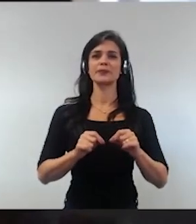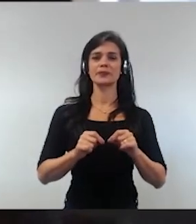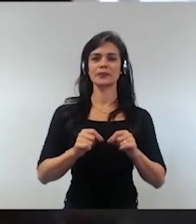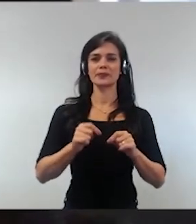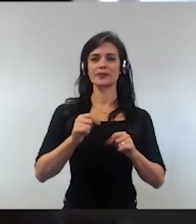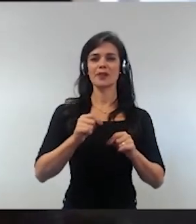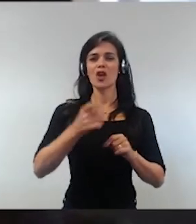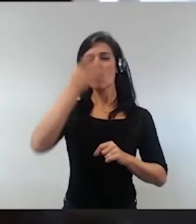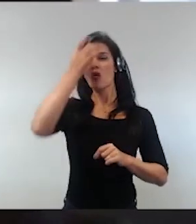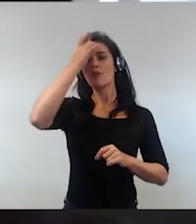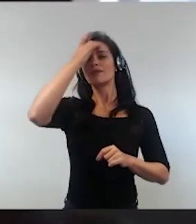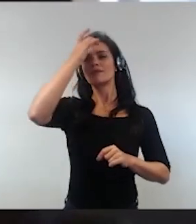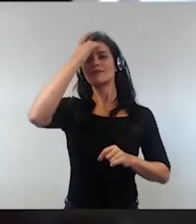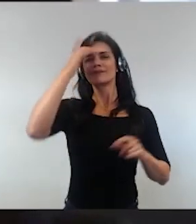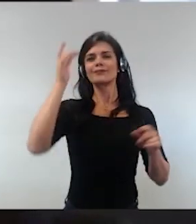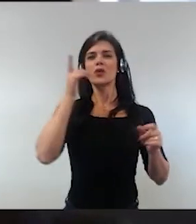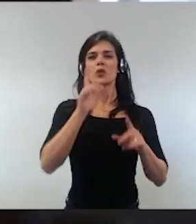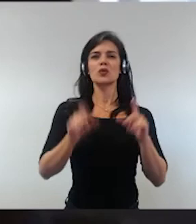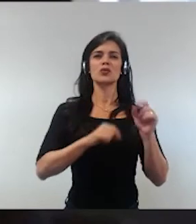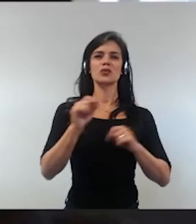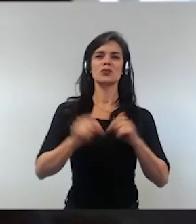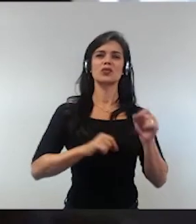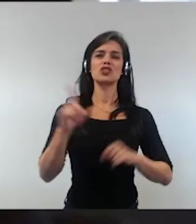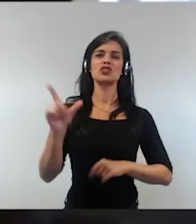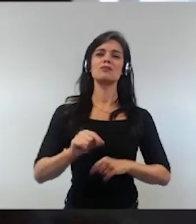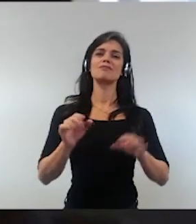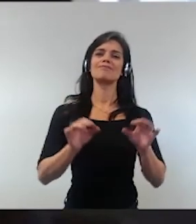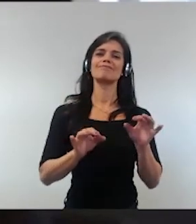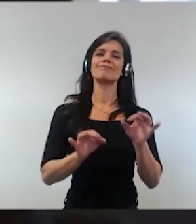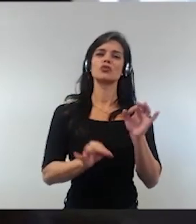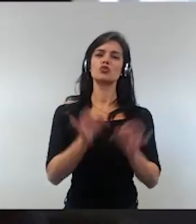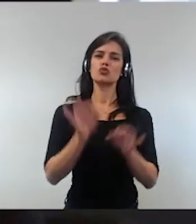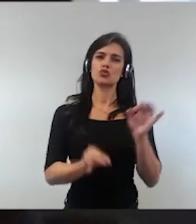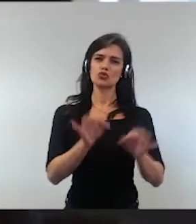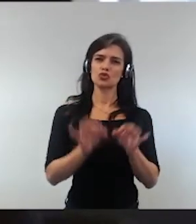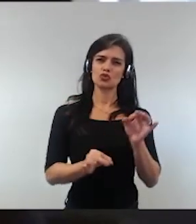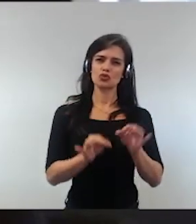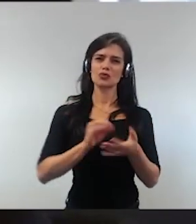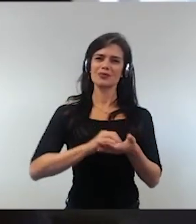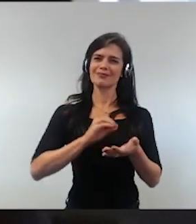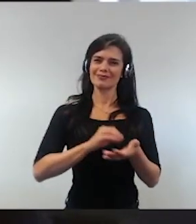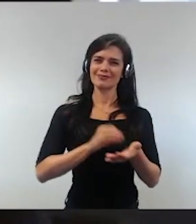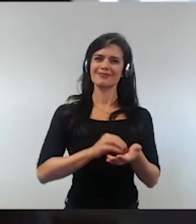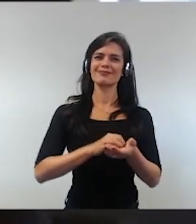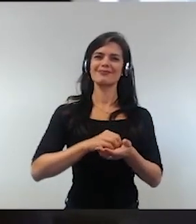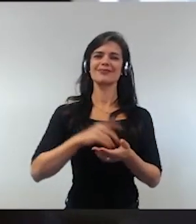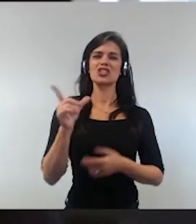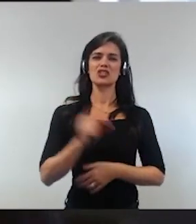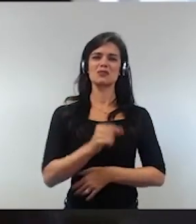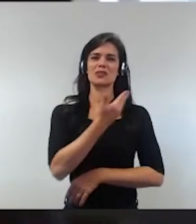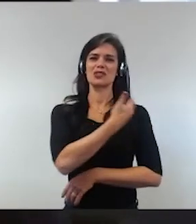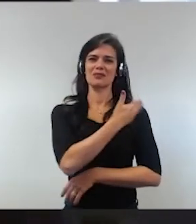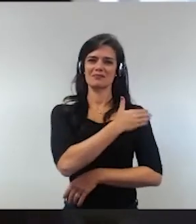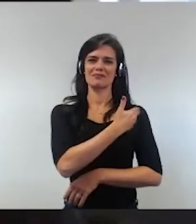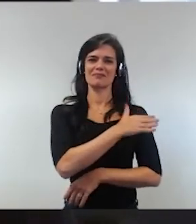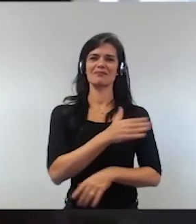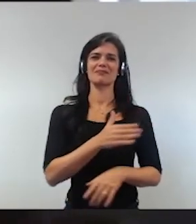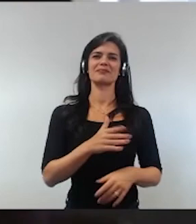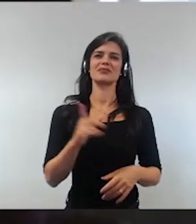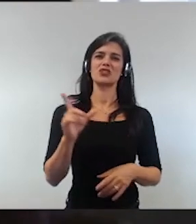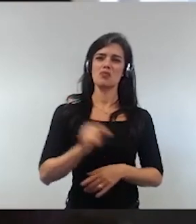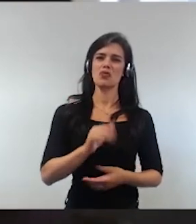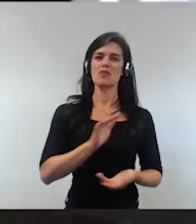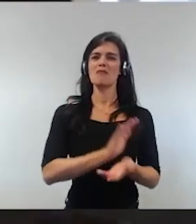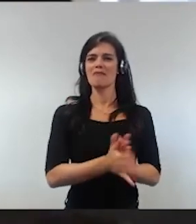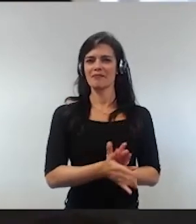consegue fazer a sua parte e eliminar a injustiças e discriminações. Tá? E eu gosto